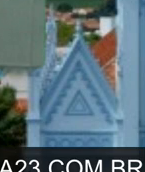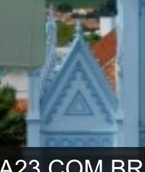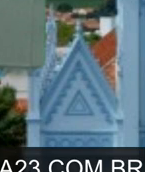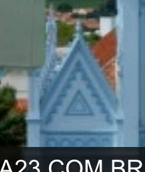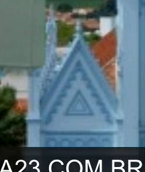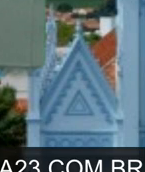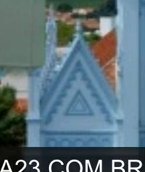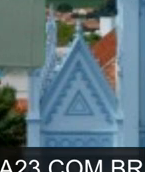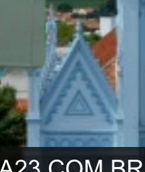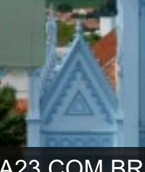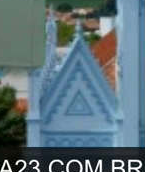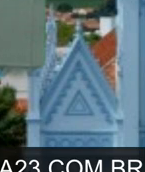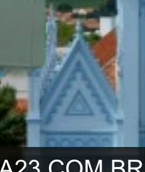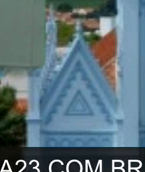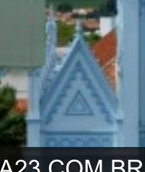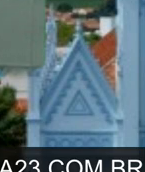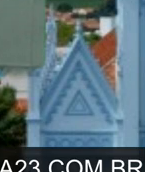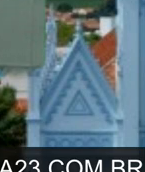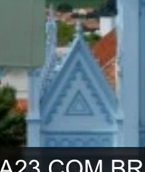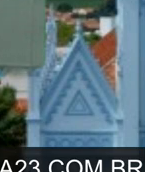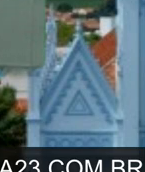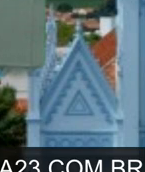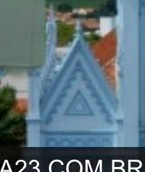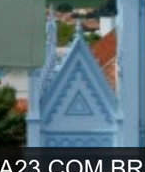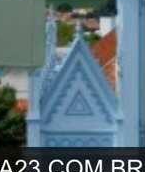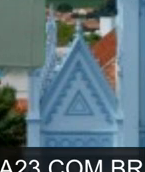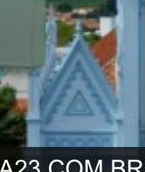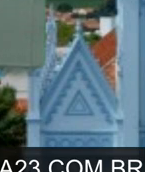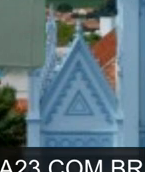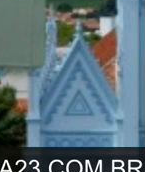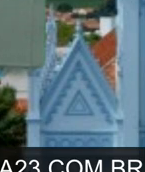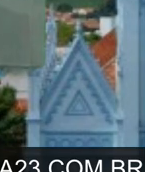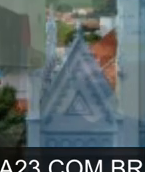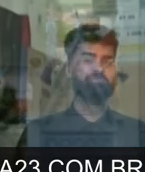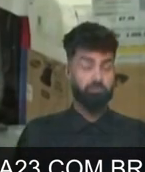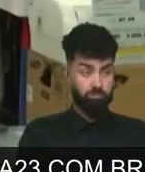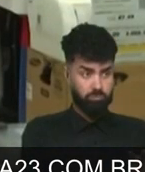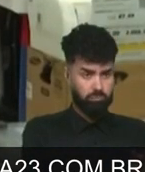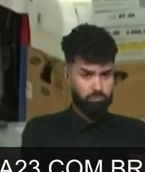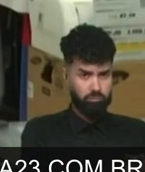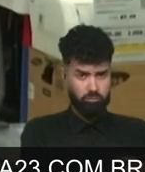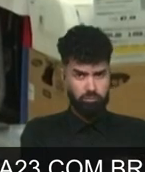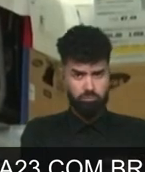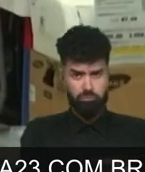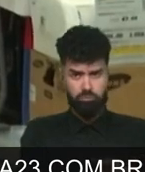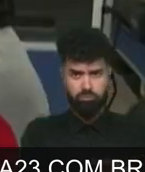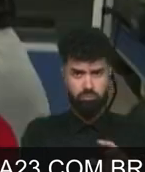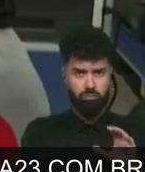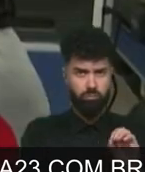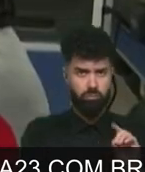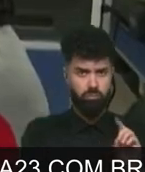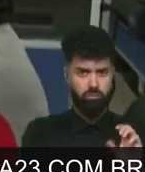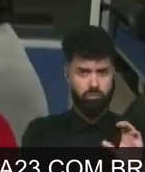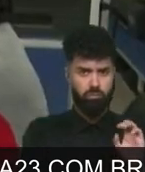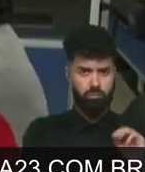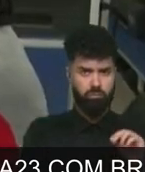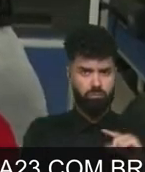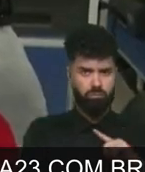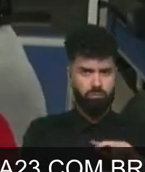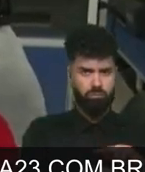preciso também tomar cuidado para você não ser vítima de golpe. Veja só. Realizado pela Codecon, abrange